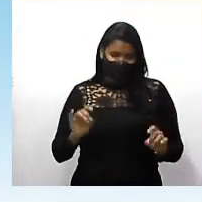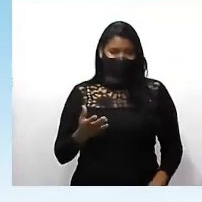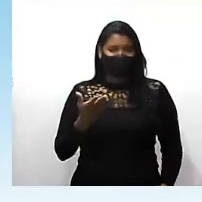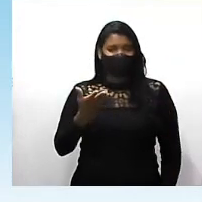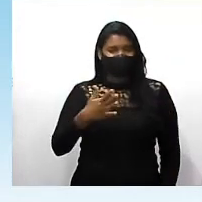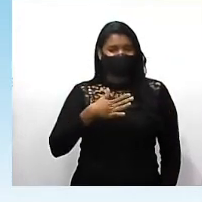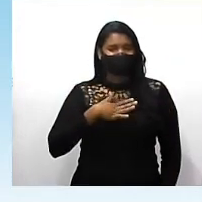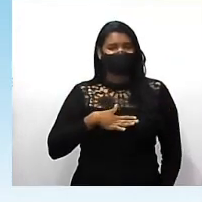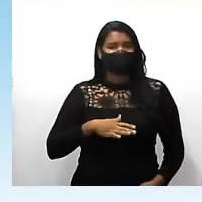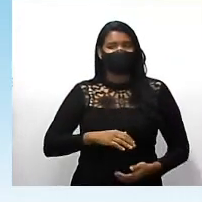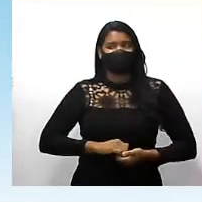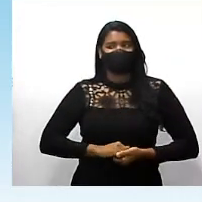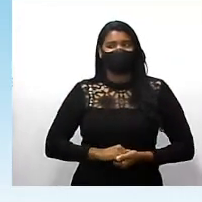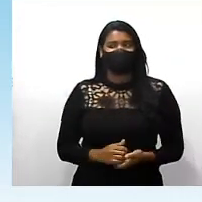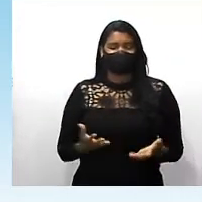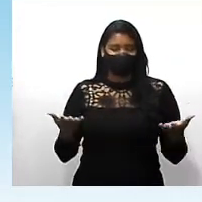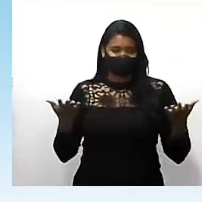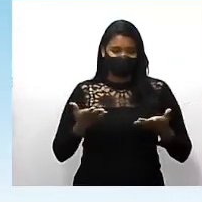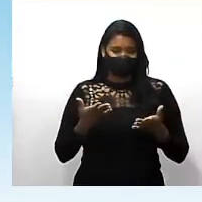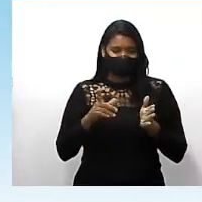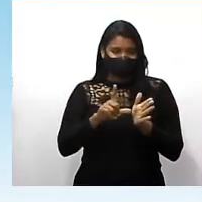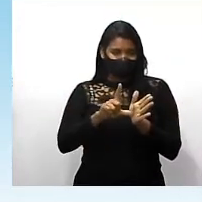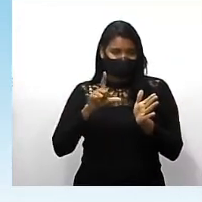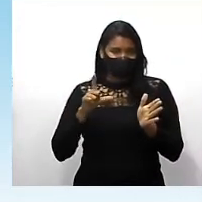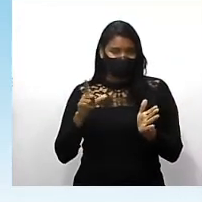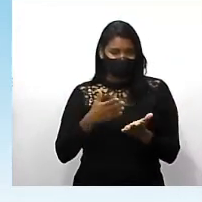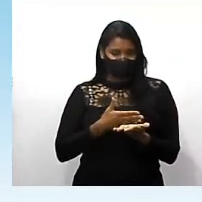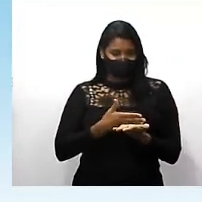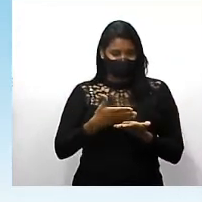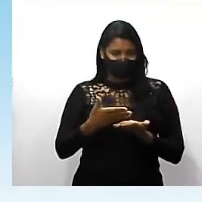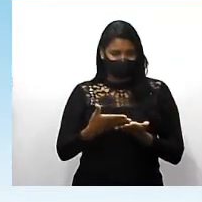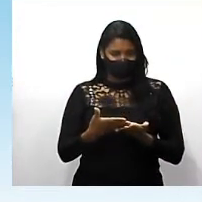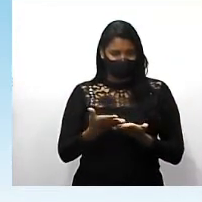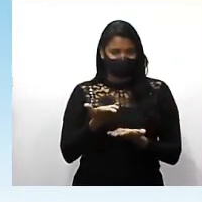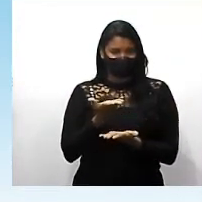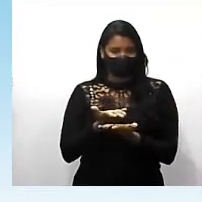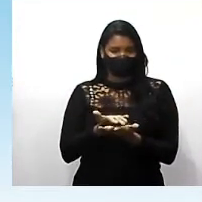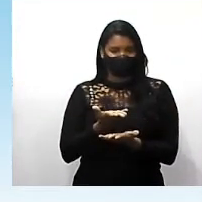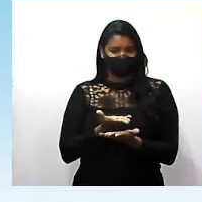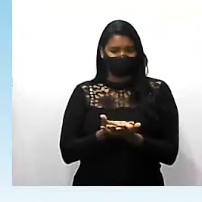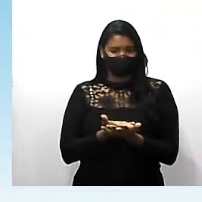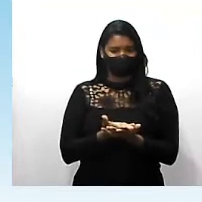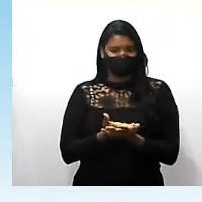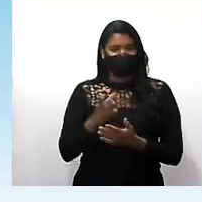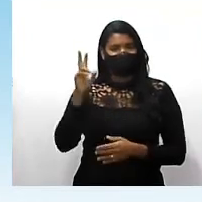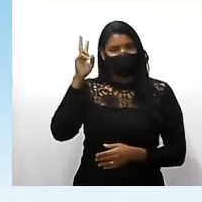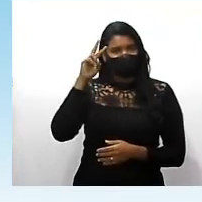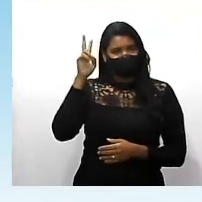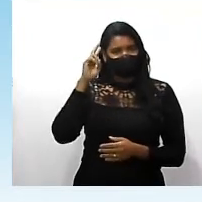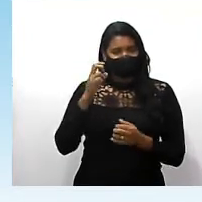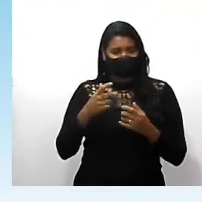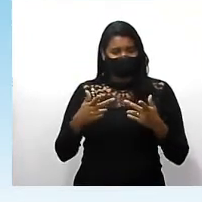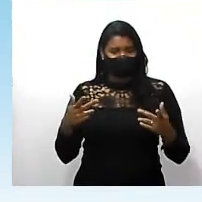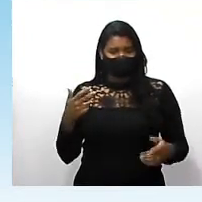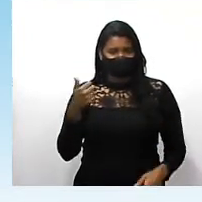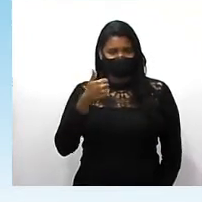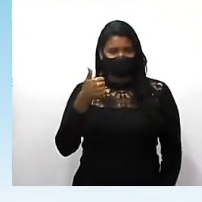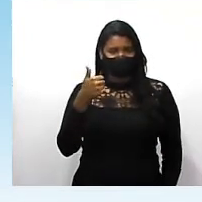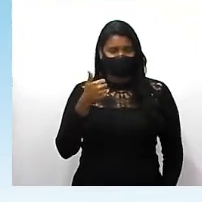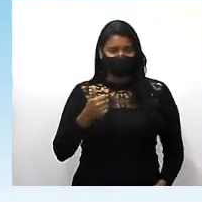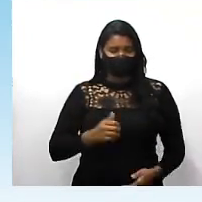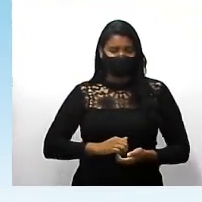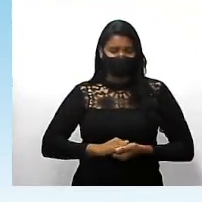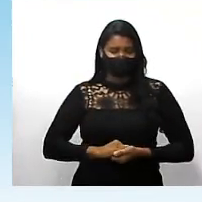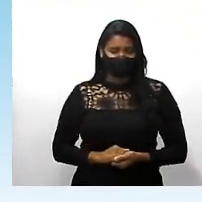desse tema. Agora, antes de nós começarmos a nossa aula, deixa eu relembrar algumas coisas. Primeiro,